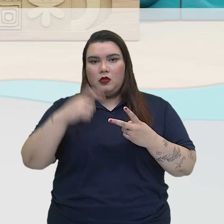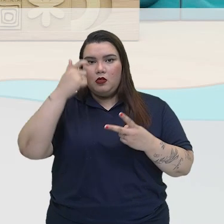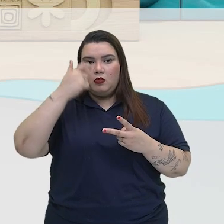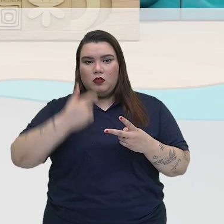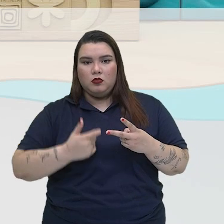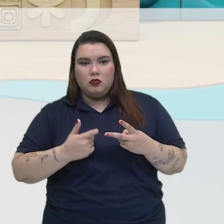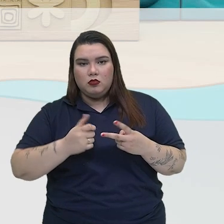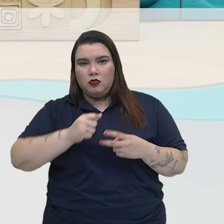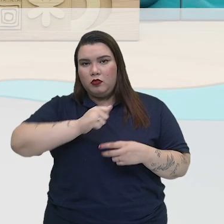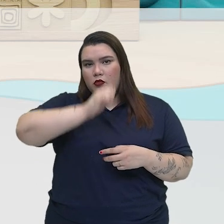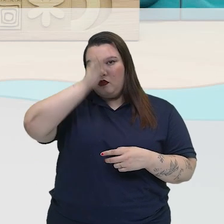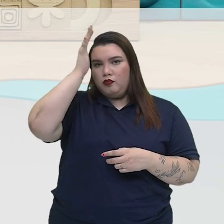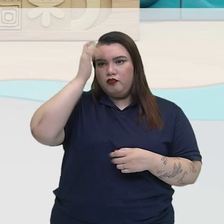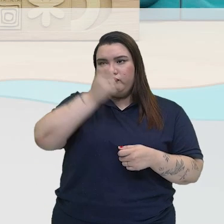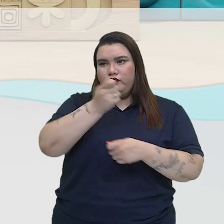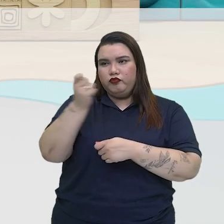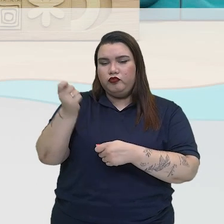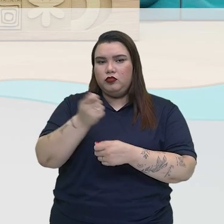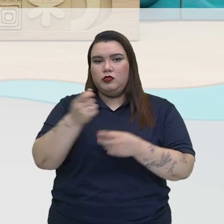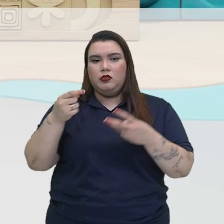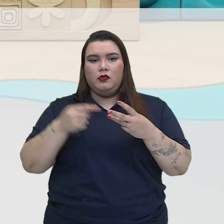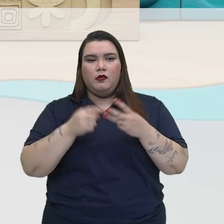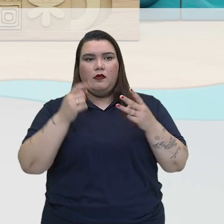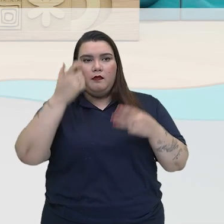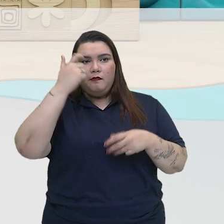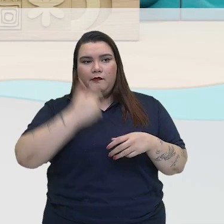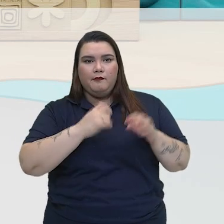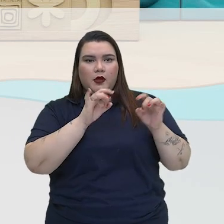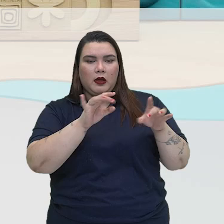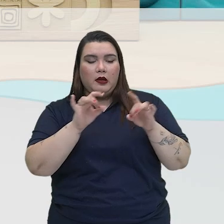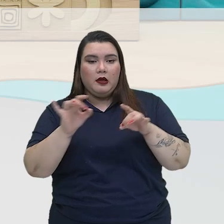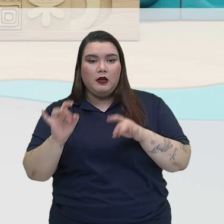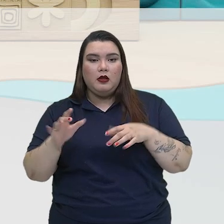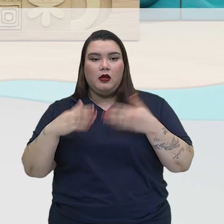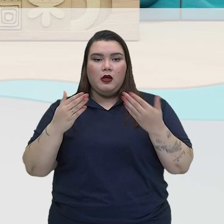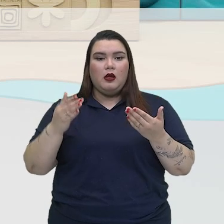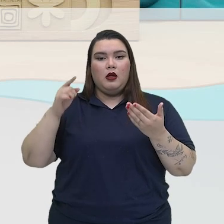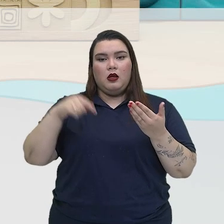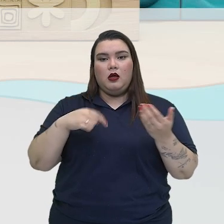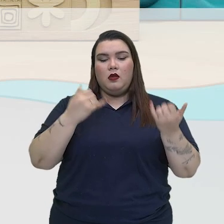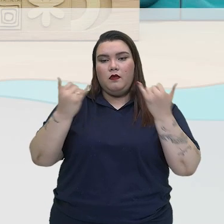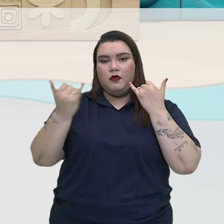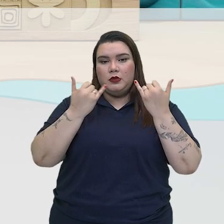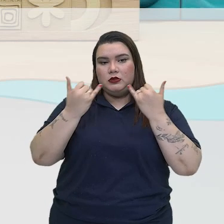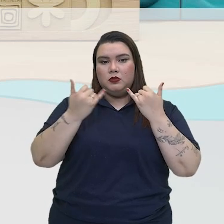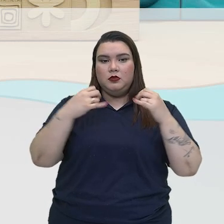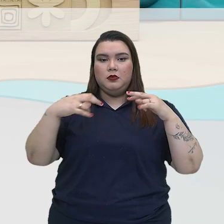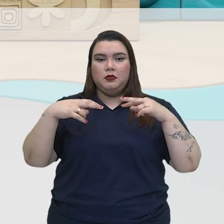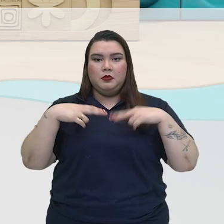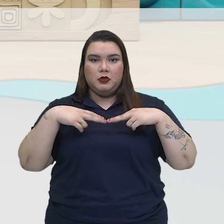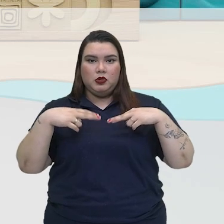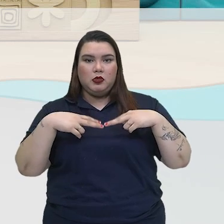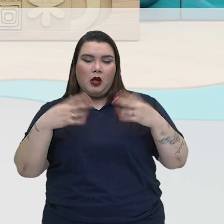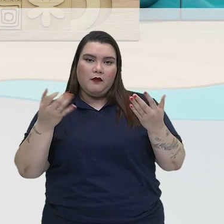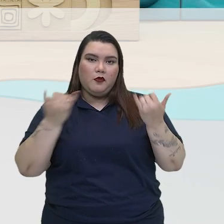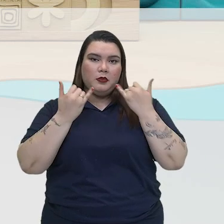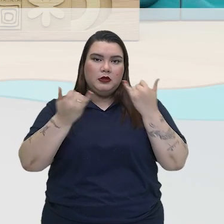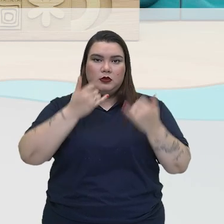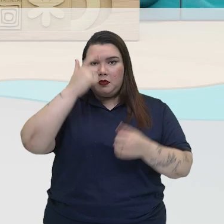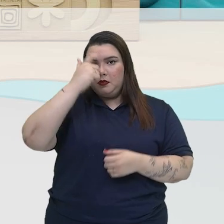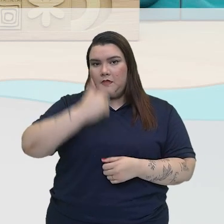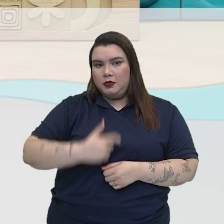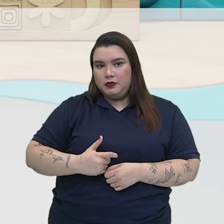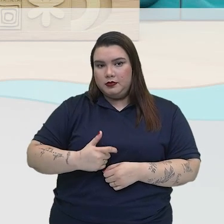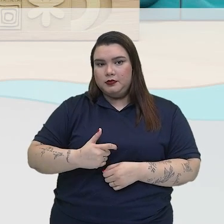sou um bombeiro, um vendedor. Então, isso também é uma informação pessoal, uma